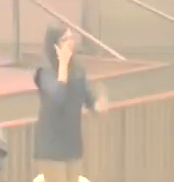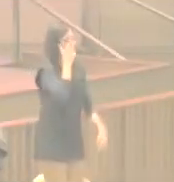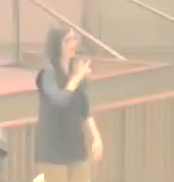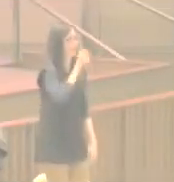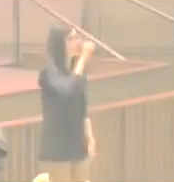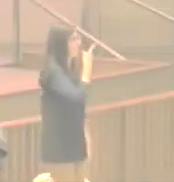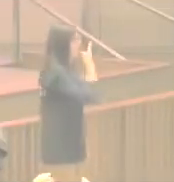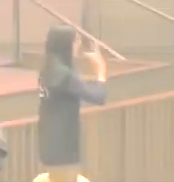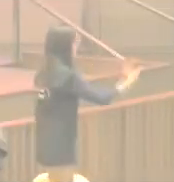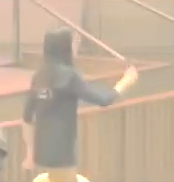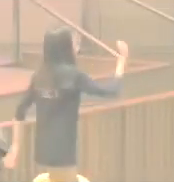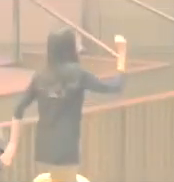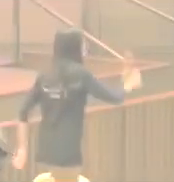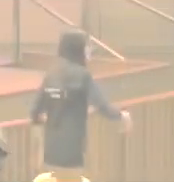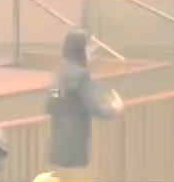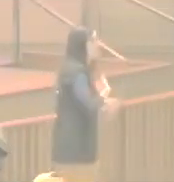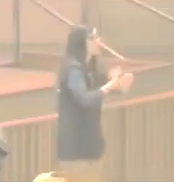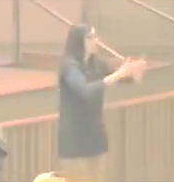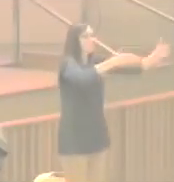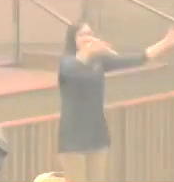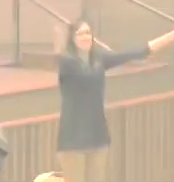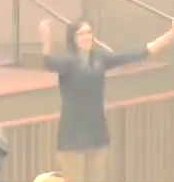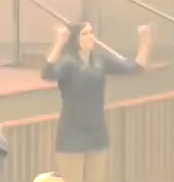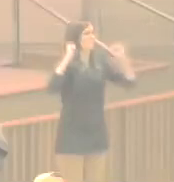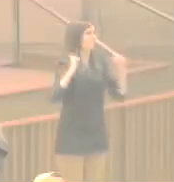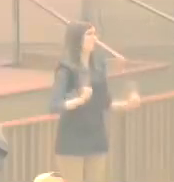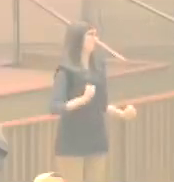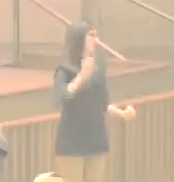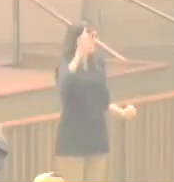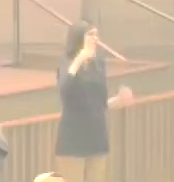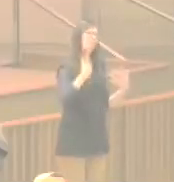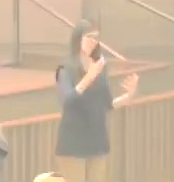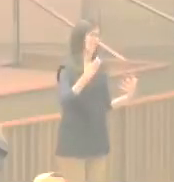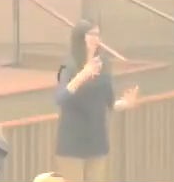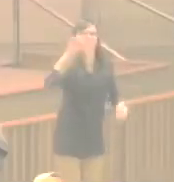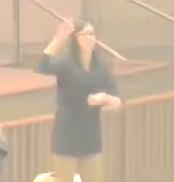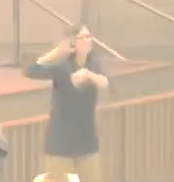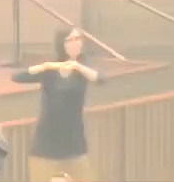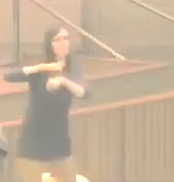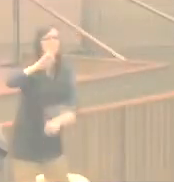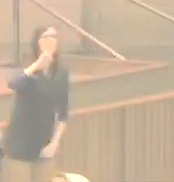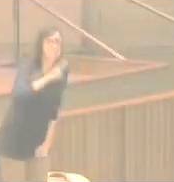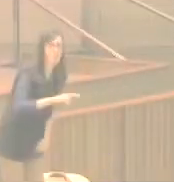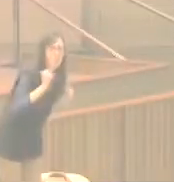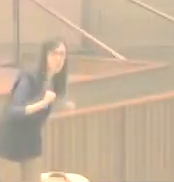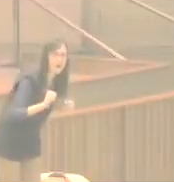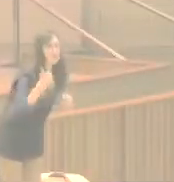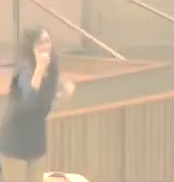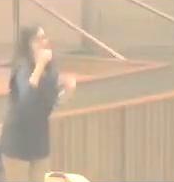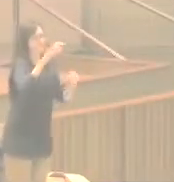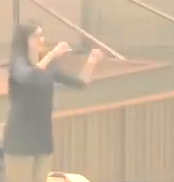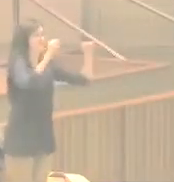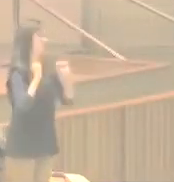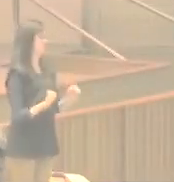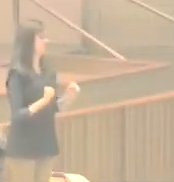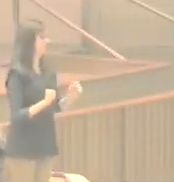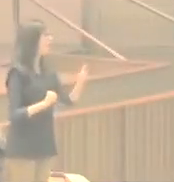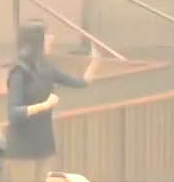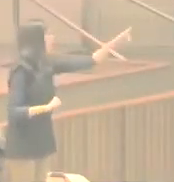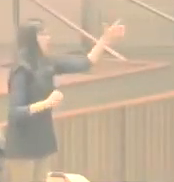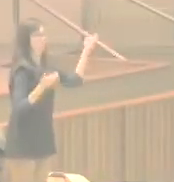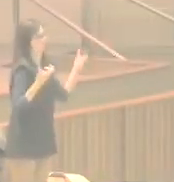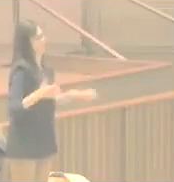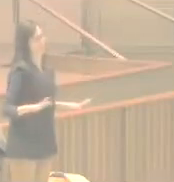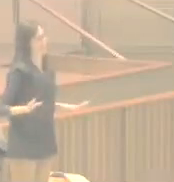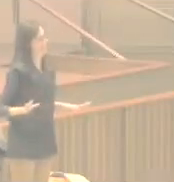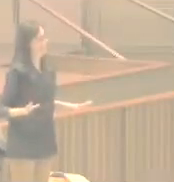abre, ninguém fecha. Eu prefiro a porta que Deus abre do que qualquer outra coisa.